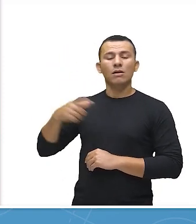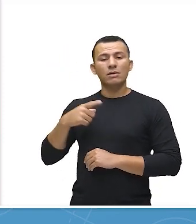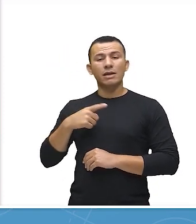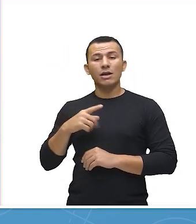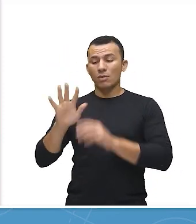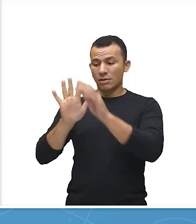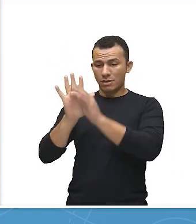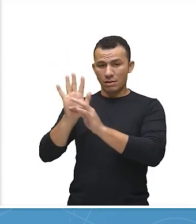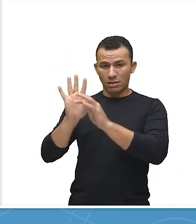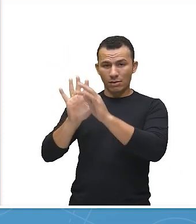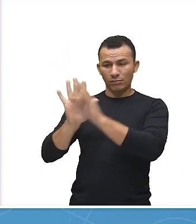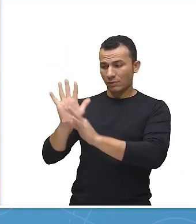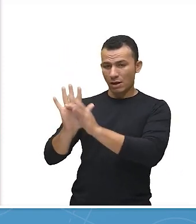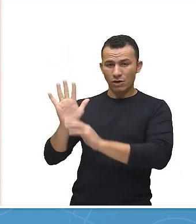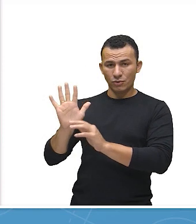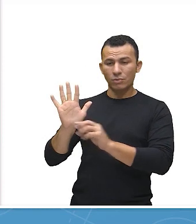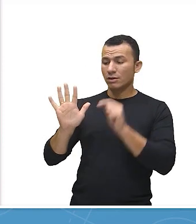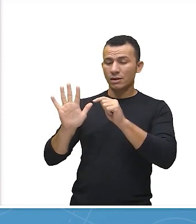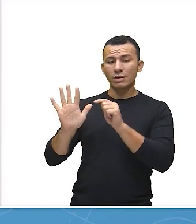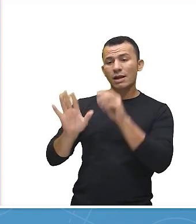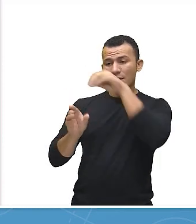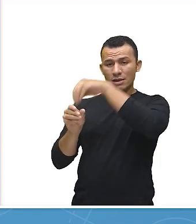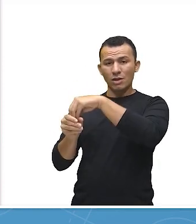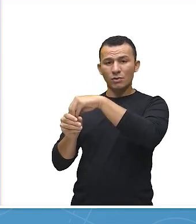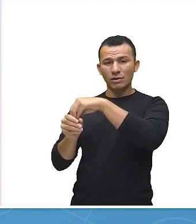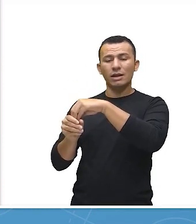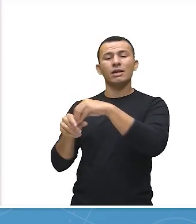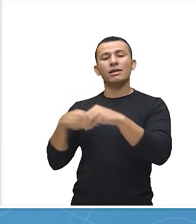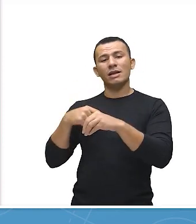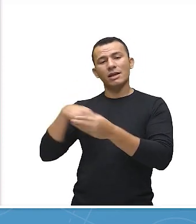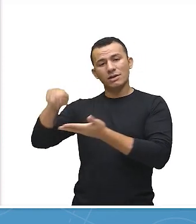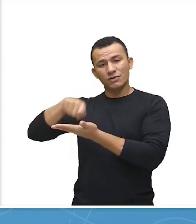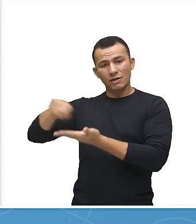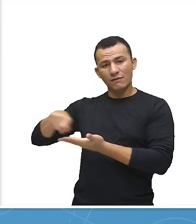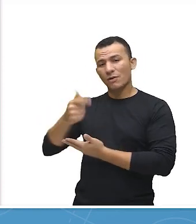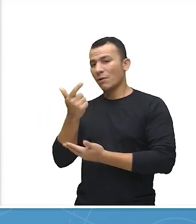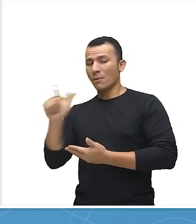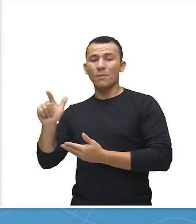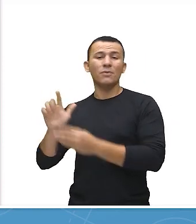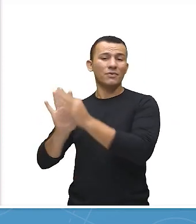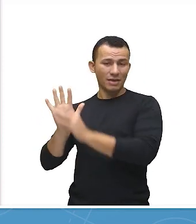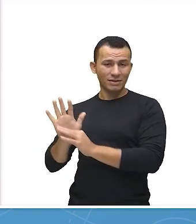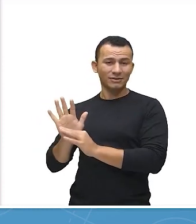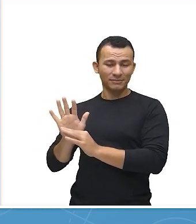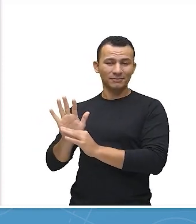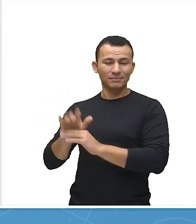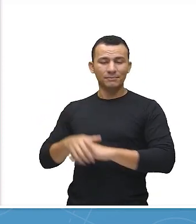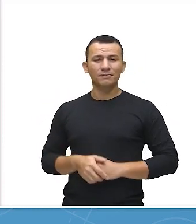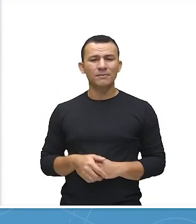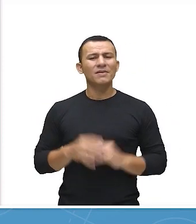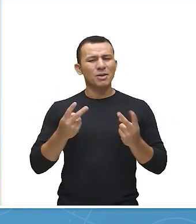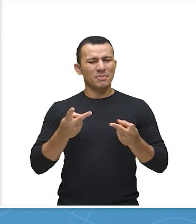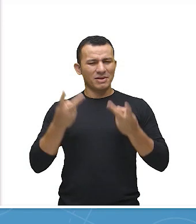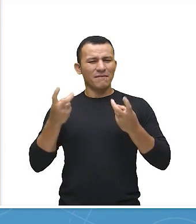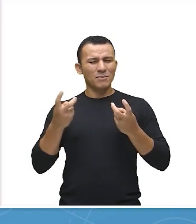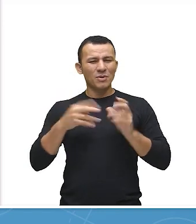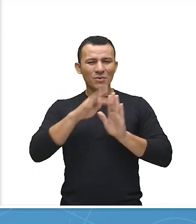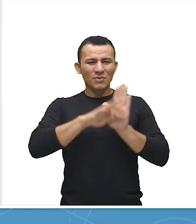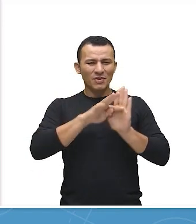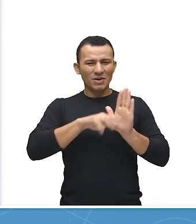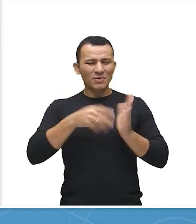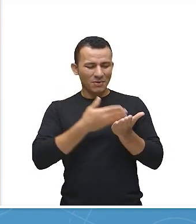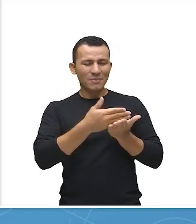Maria? Então, aos alunos que marcaram a letra C, né, ele faz a